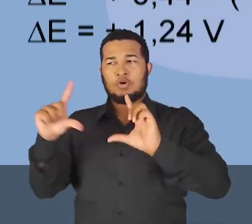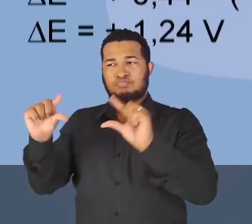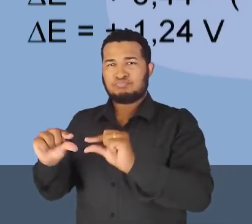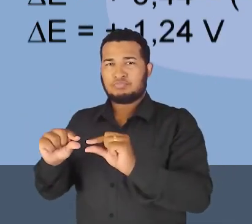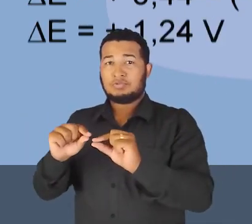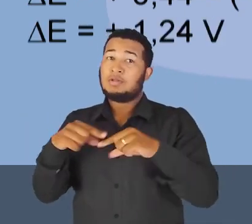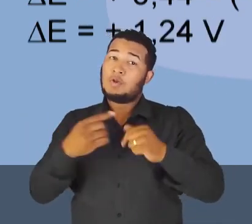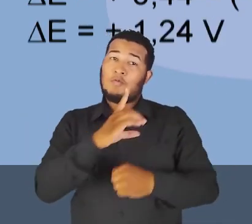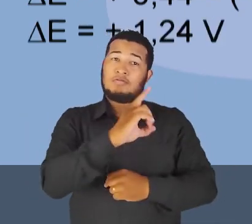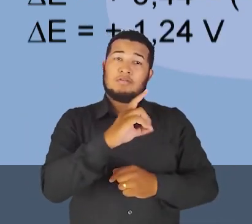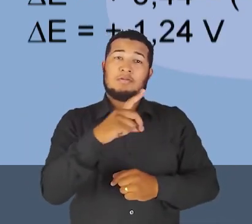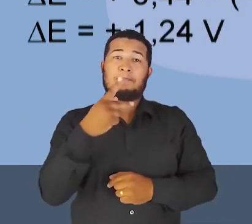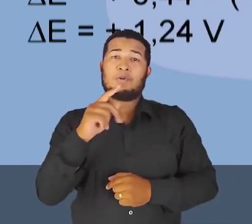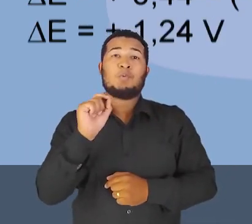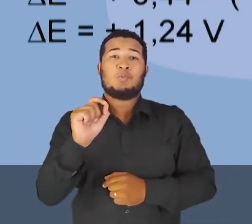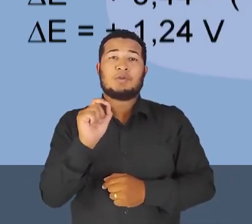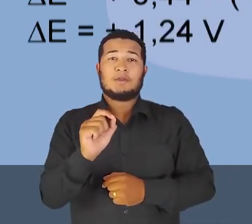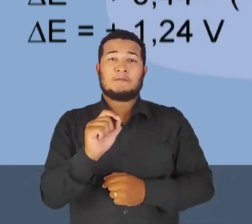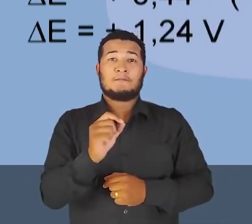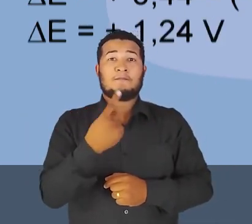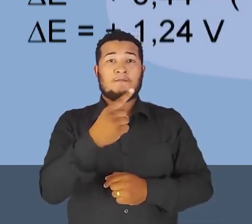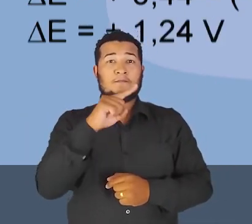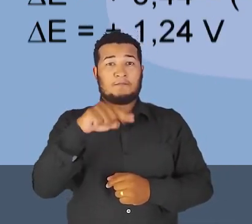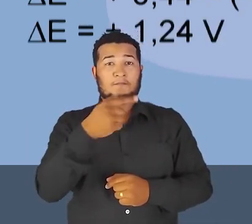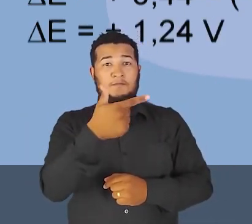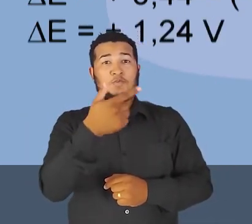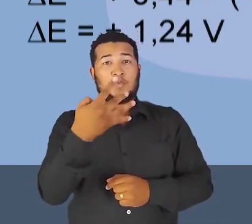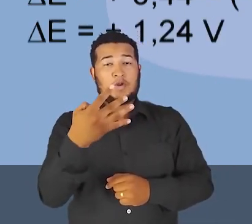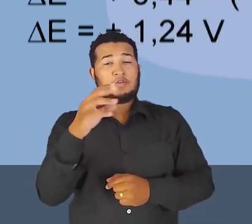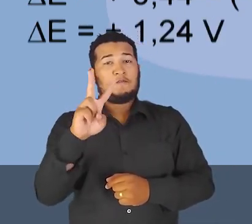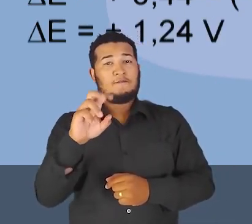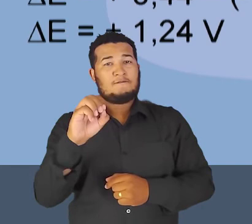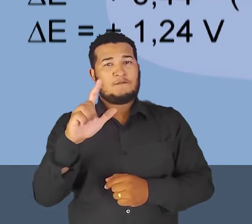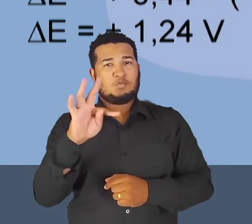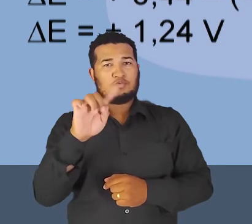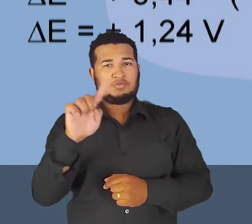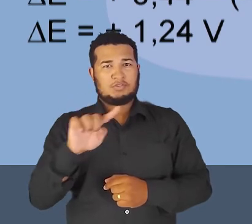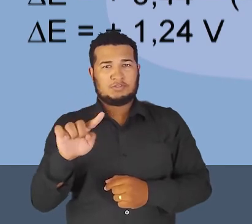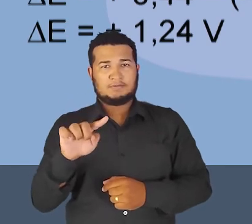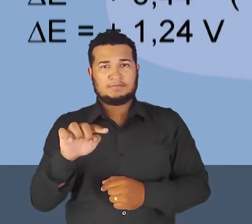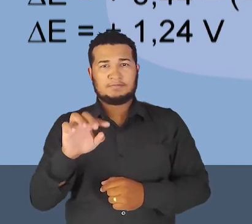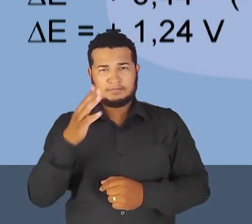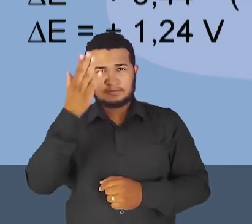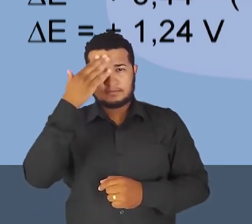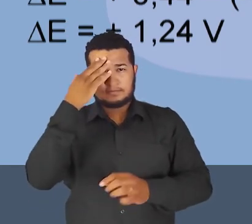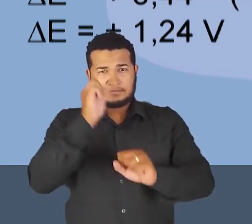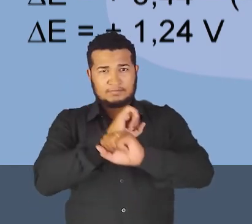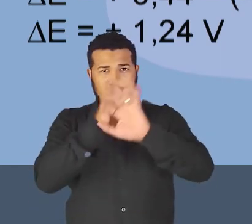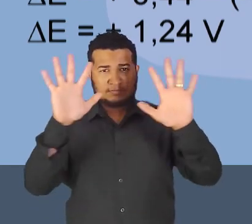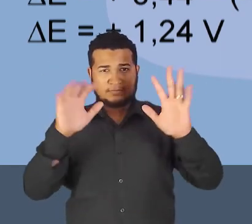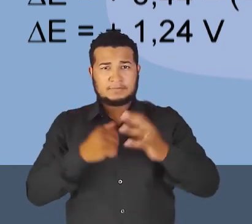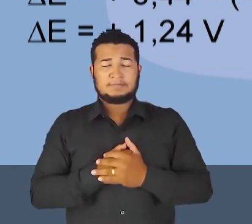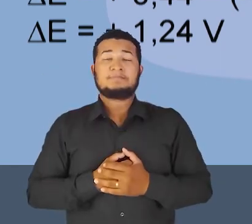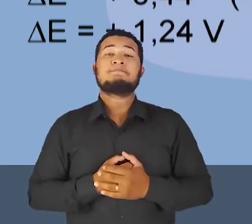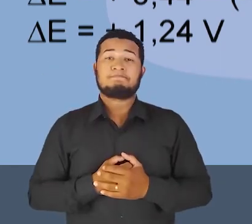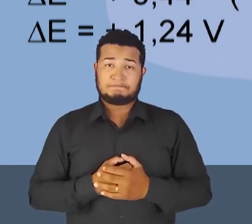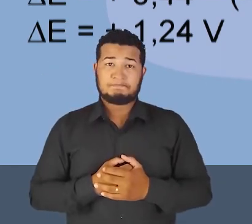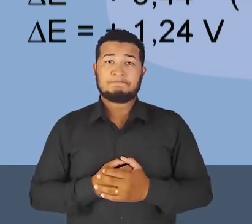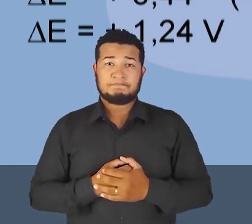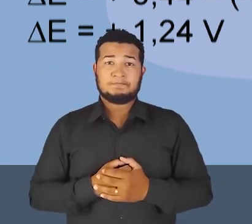vou ter a DDP dessa pilha como sendo 1,24 volts. Tudo bem até aí, pessoal? Vamos ver,